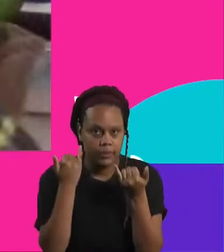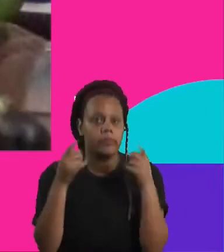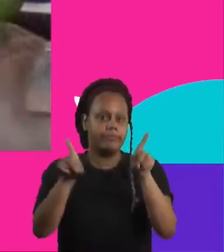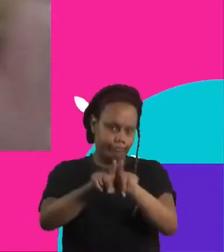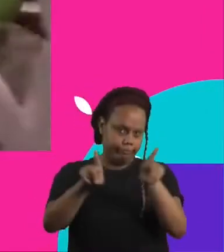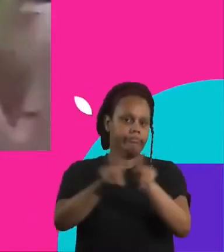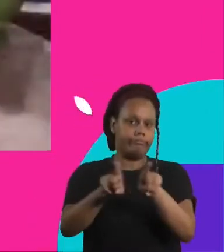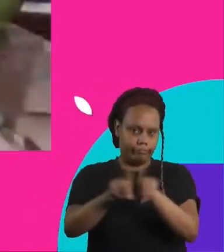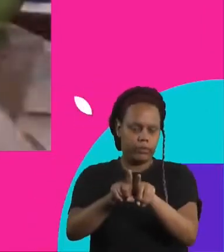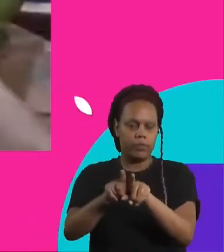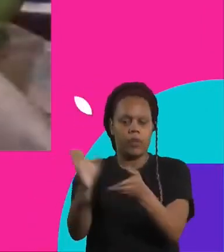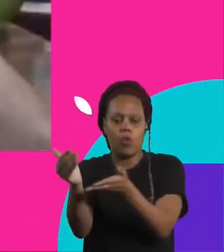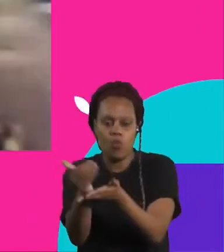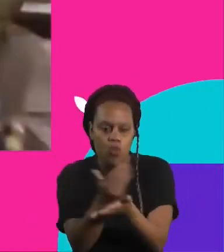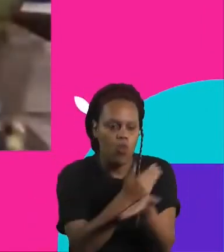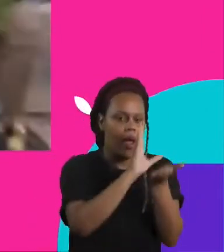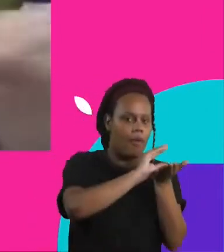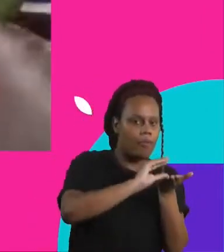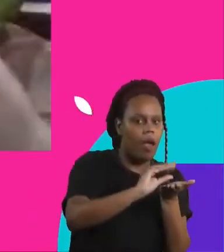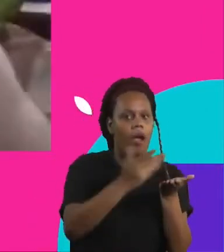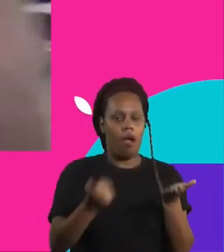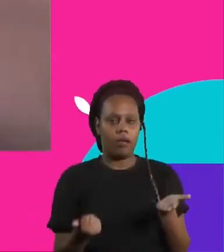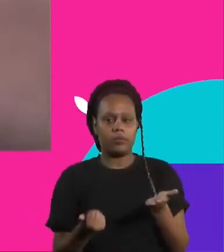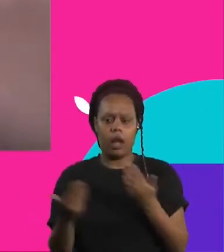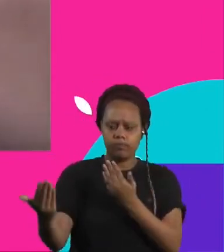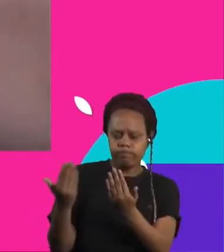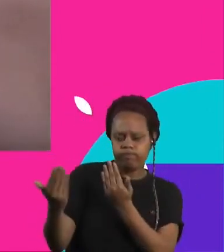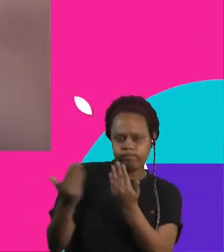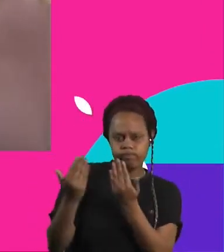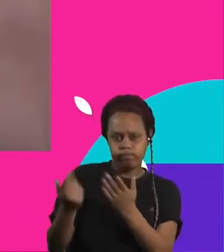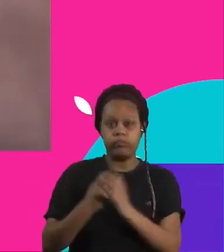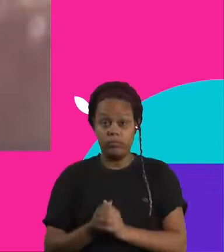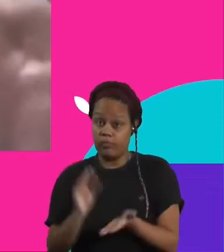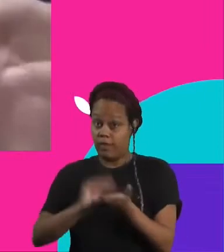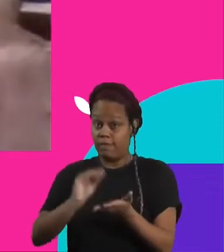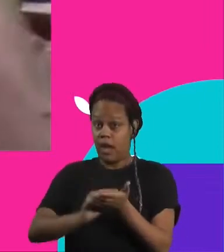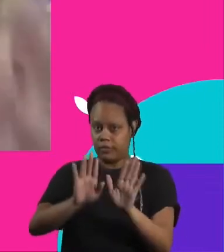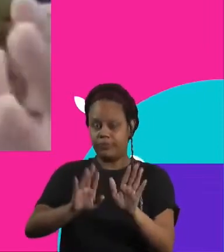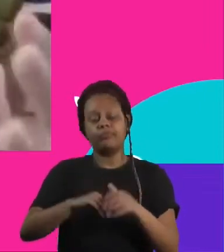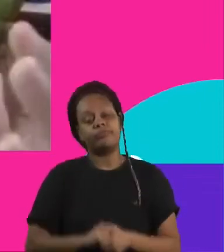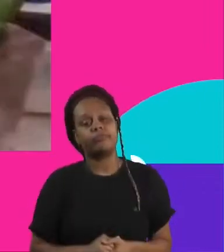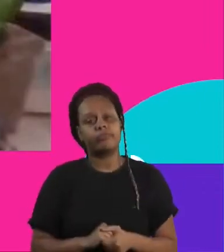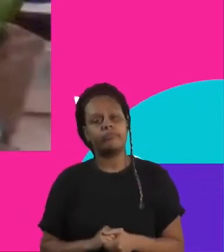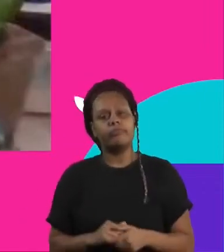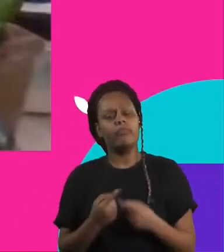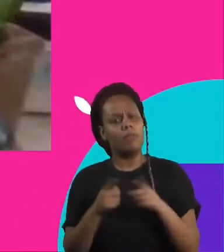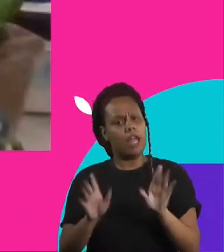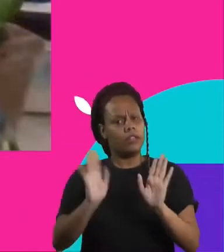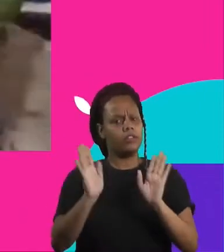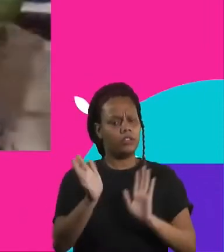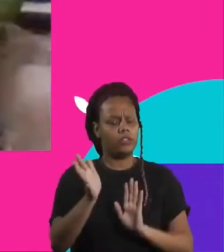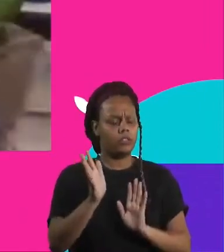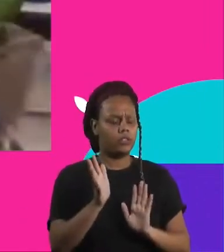muita coleta de dados secundários que a gente possa comparar, enfim, falta muita informação no geral. Mas eu já trabalhei com organizações que coletam